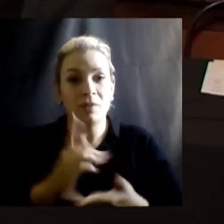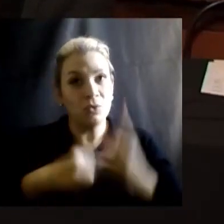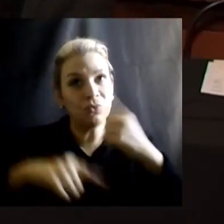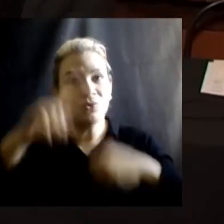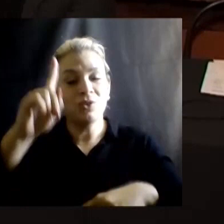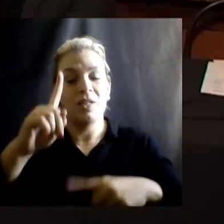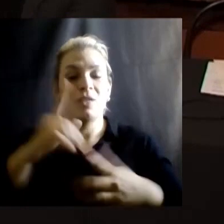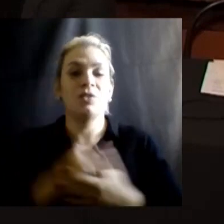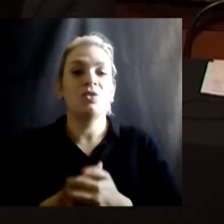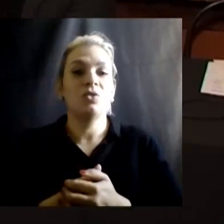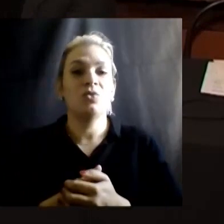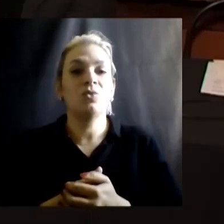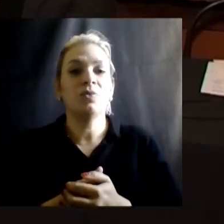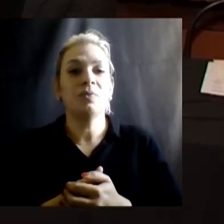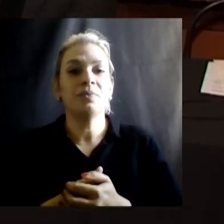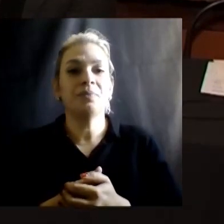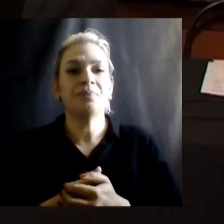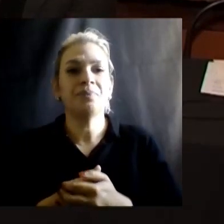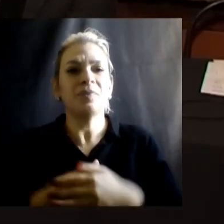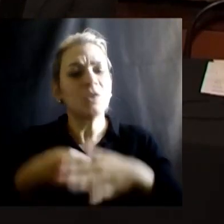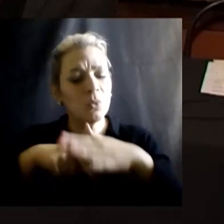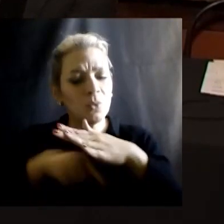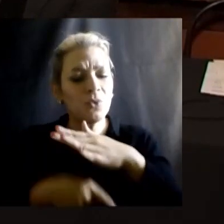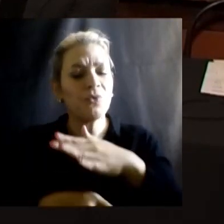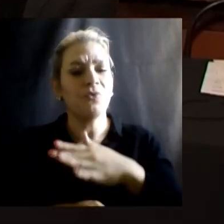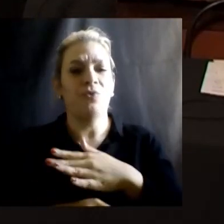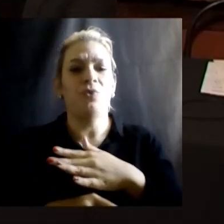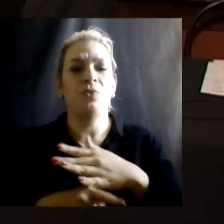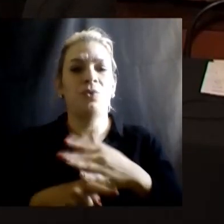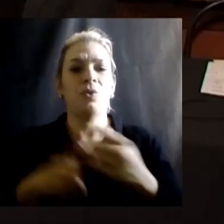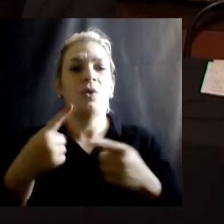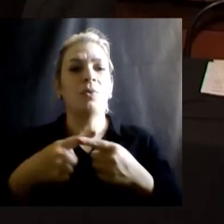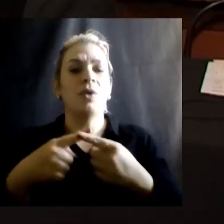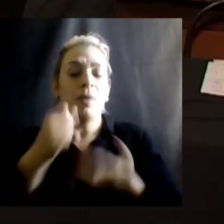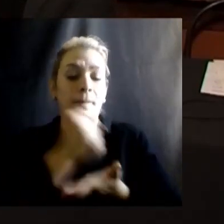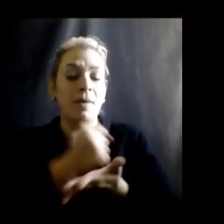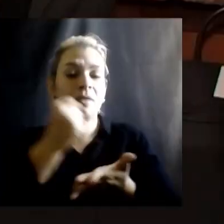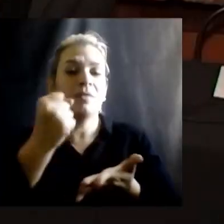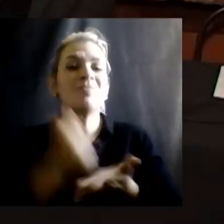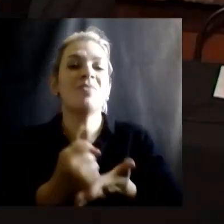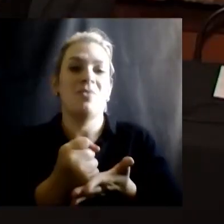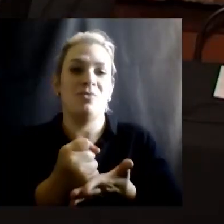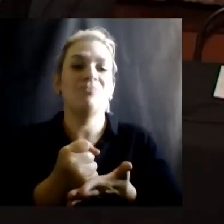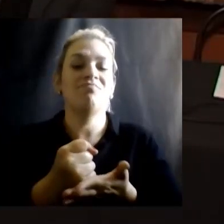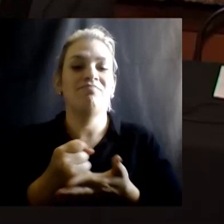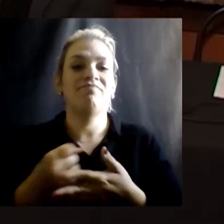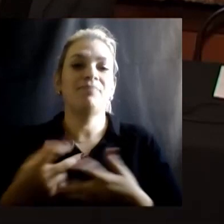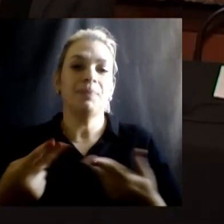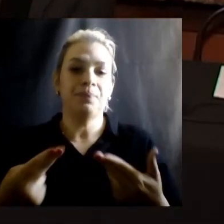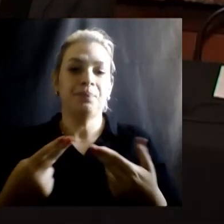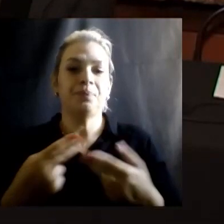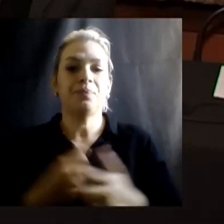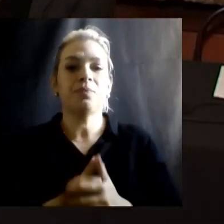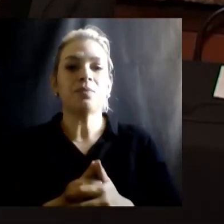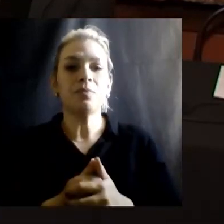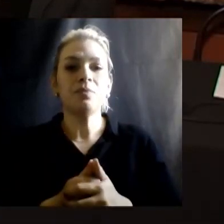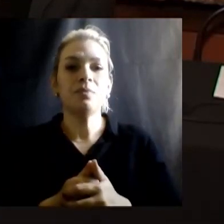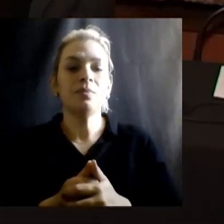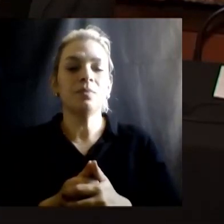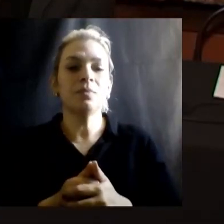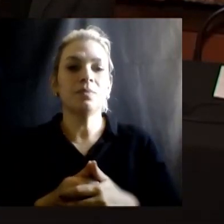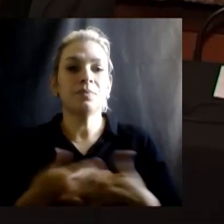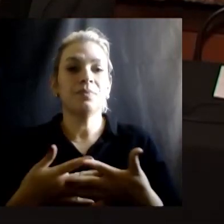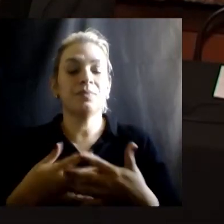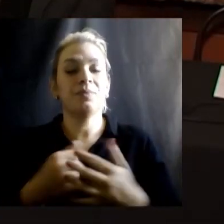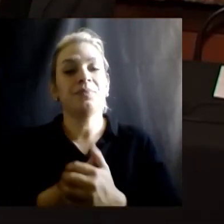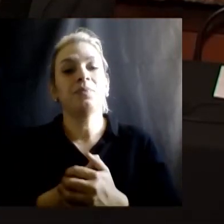raízes profundas nesse patrimônio científico construído ao longo de décadas. Referência no mercado dos cafés especiais